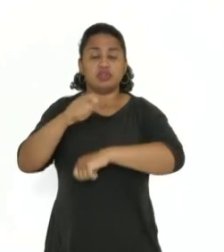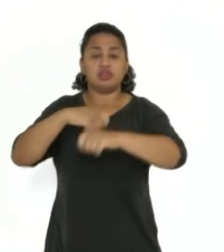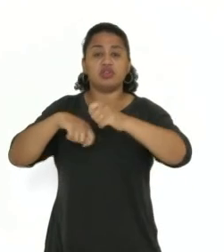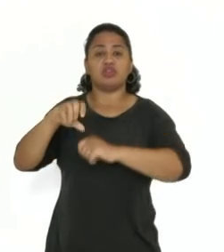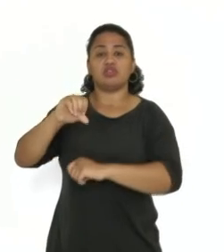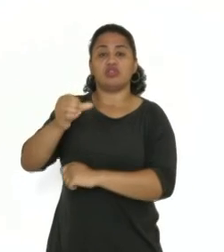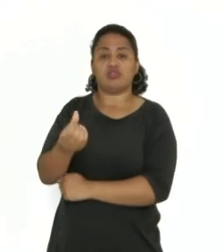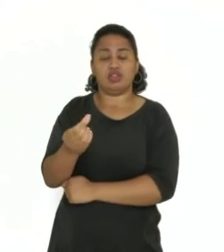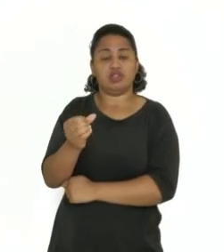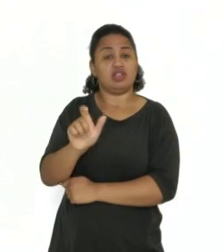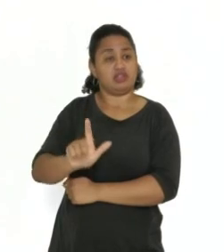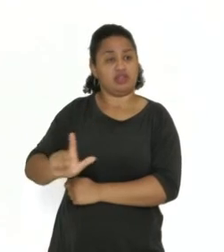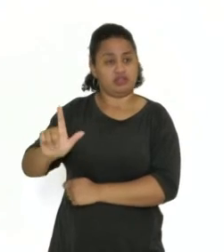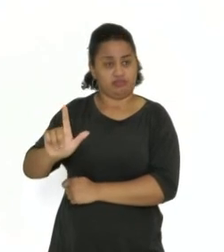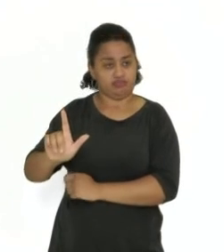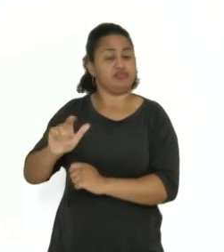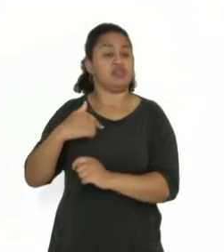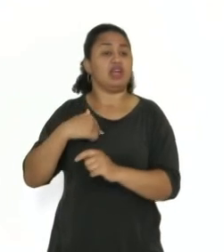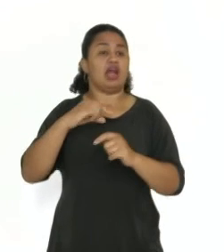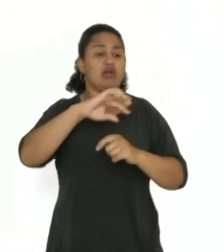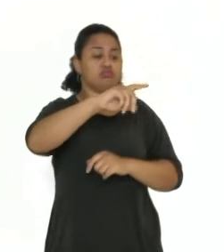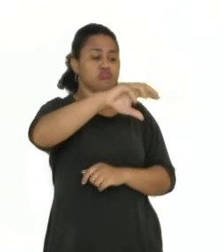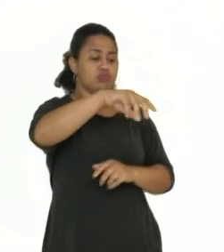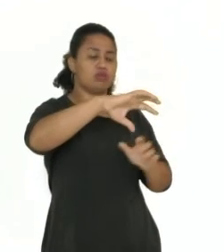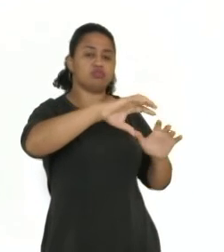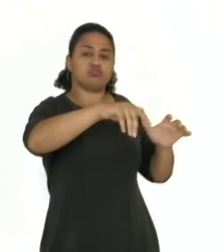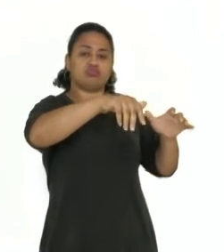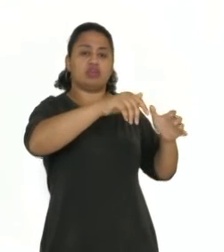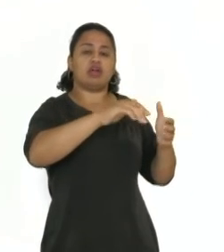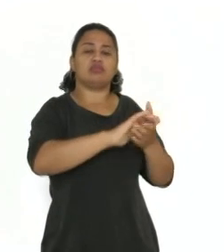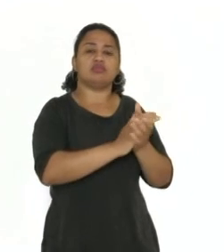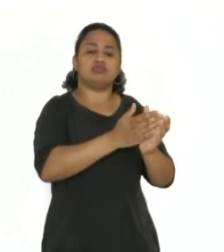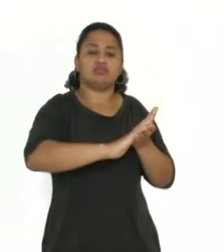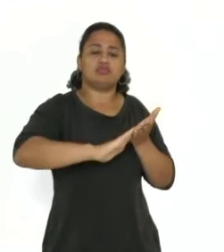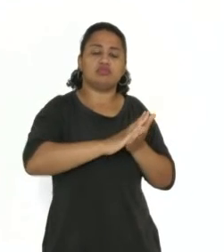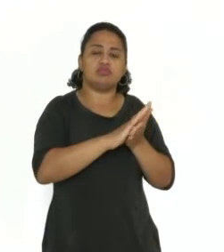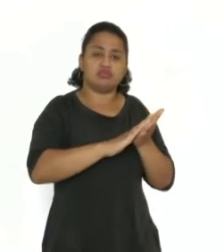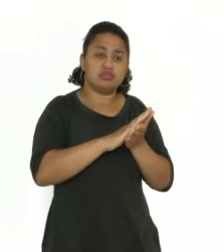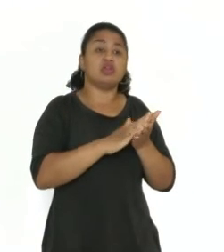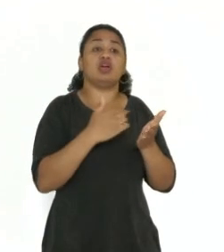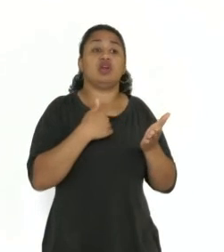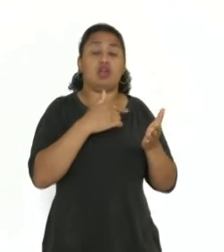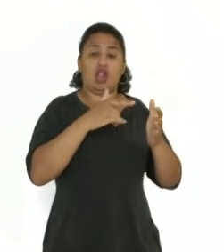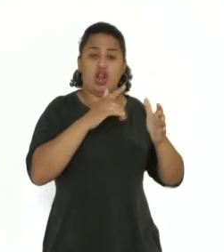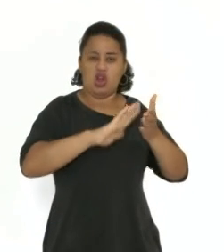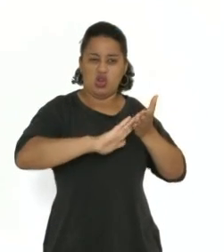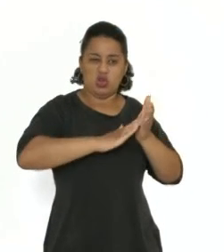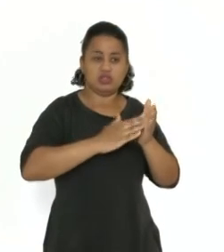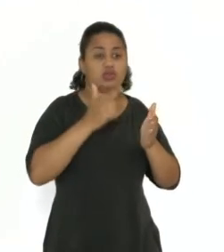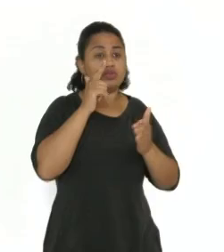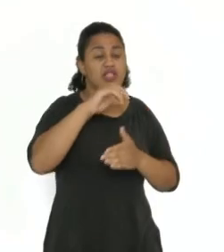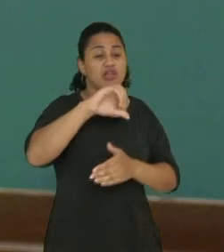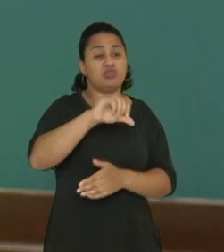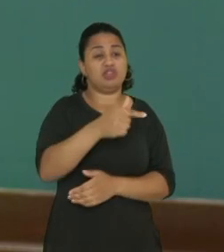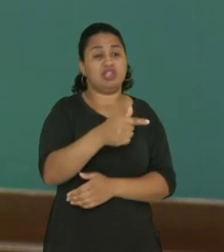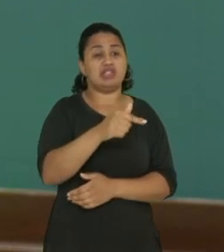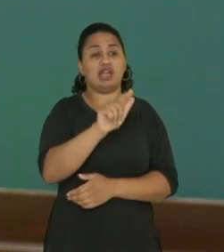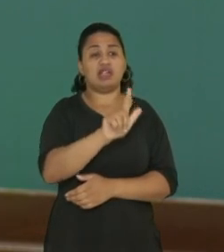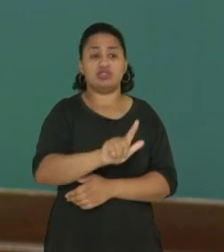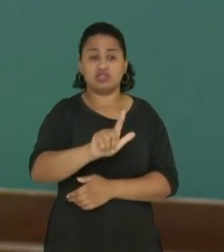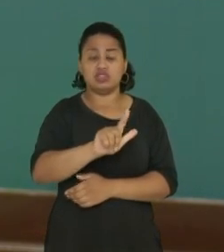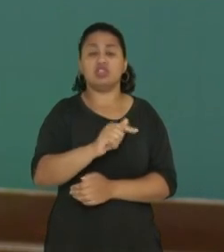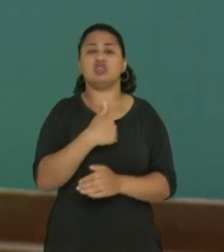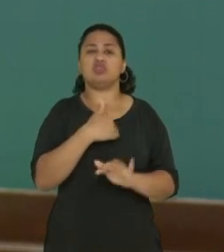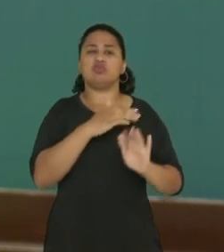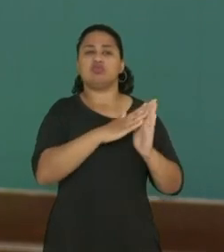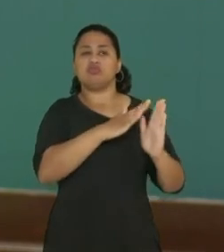96 litros, tá? Manter a torneira fechada ao ensaboar a louça gera uma economia de 97 litros ali, mais ou menos em